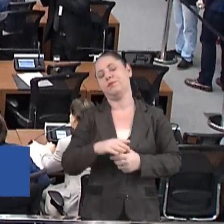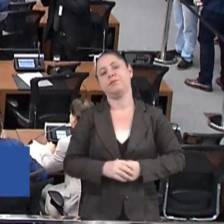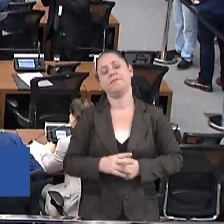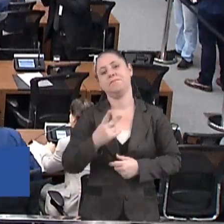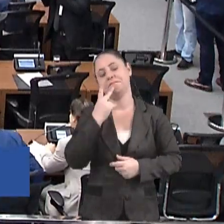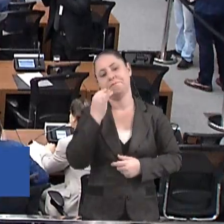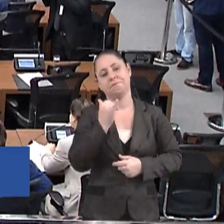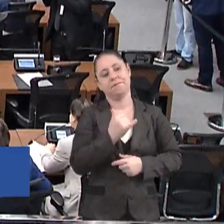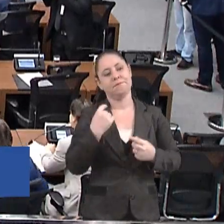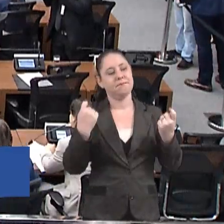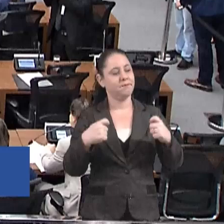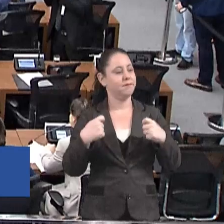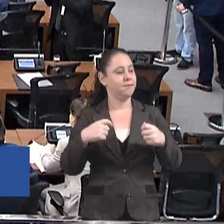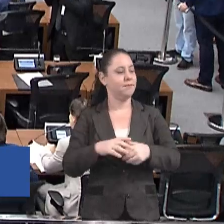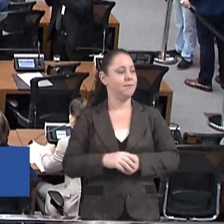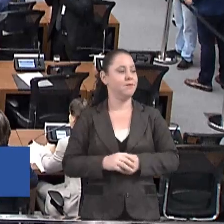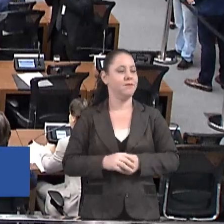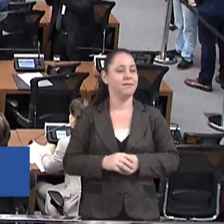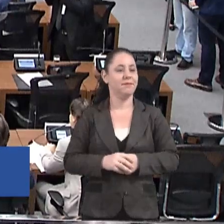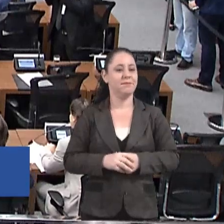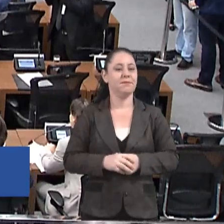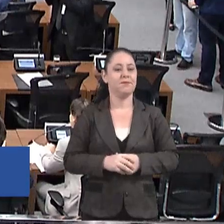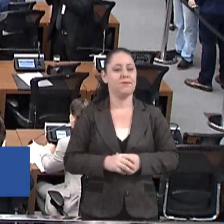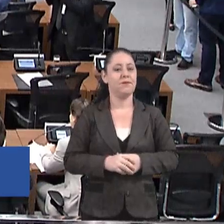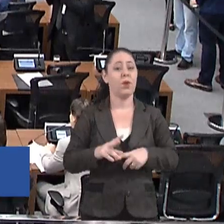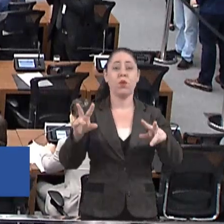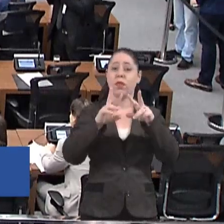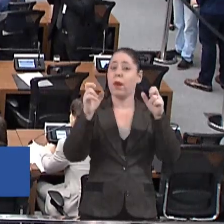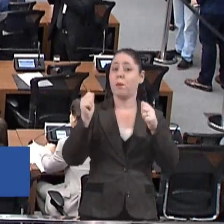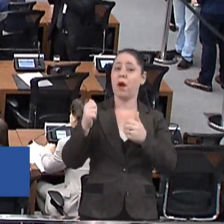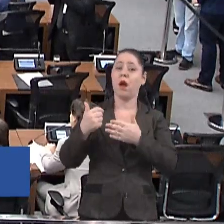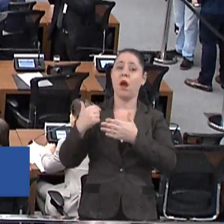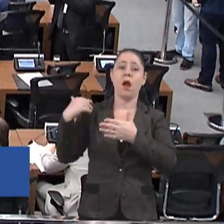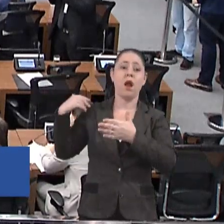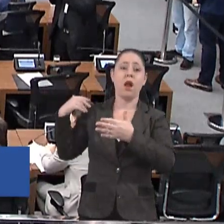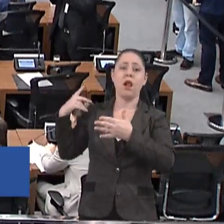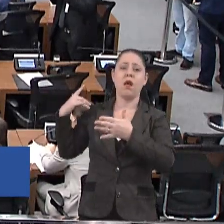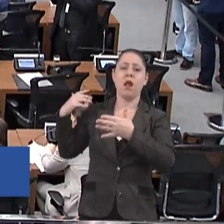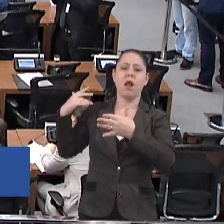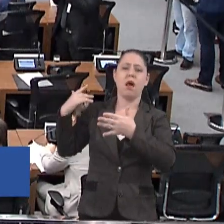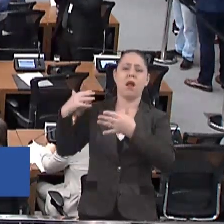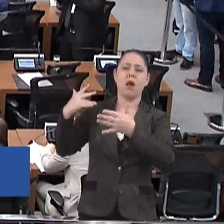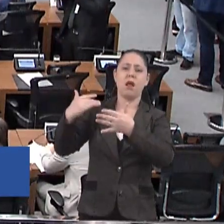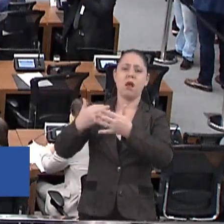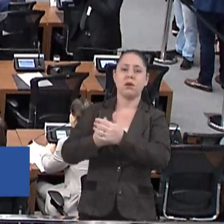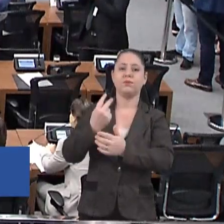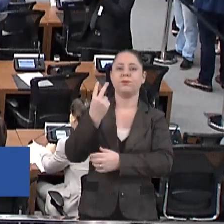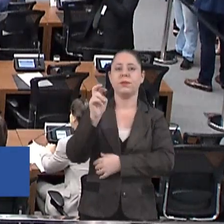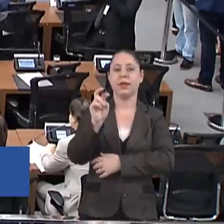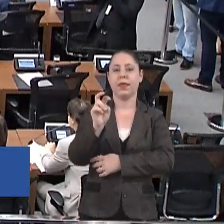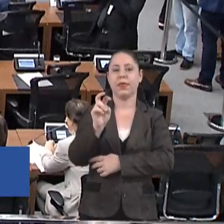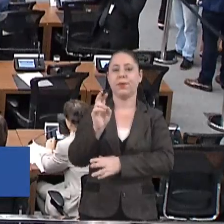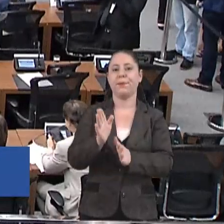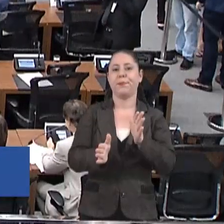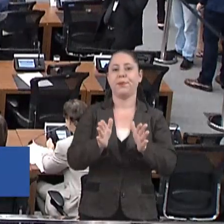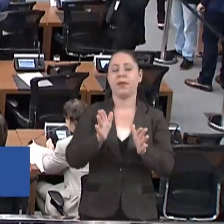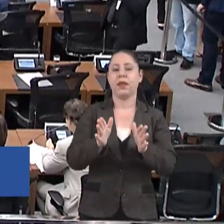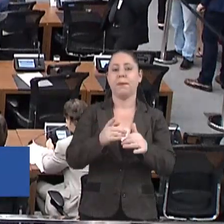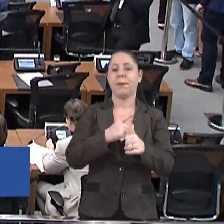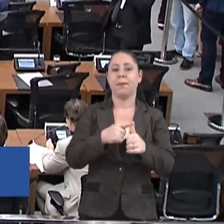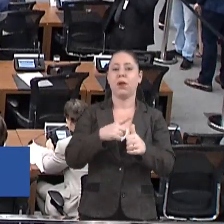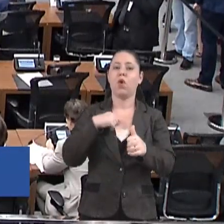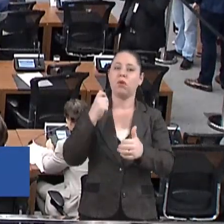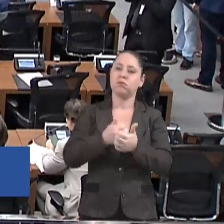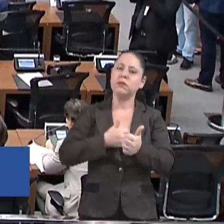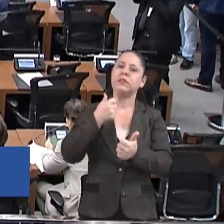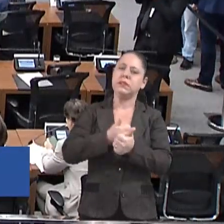dizer o seguinte, que esse é um tema que aqui, ao longo de alguns anos, eu estou aqui já no 5º mandato e desde o primeiro mandato que